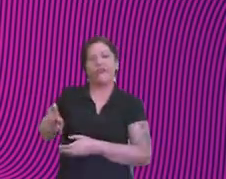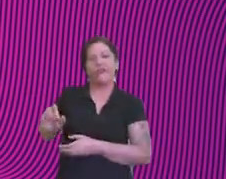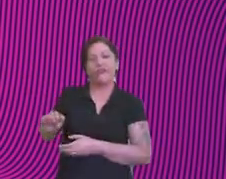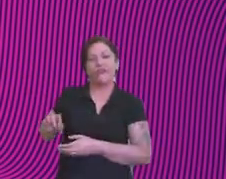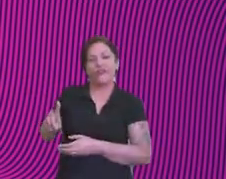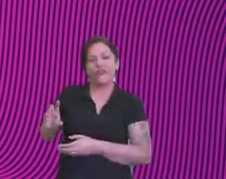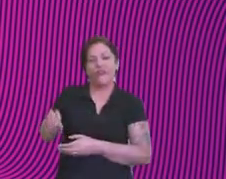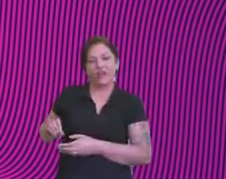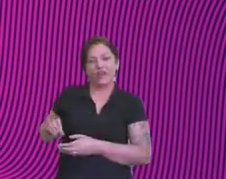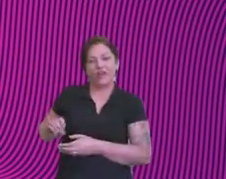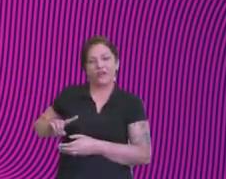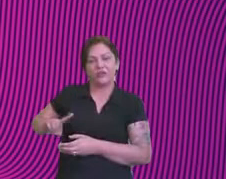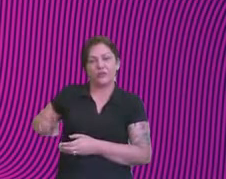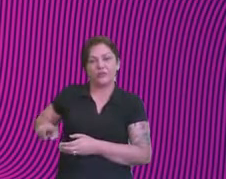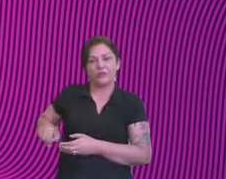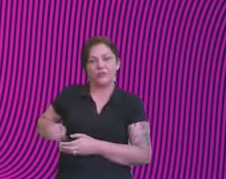cirúrgico.